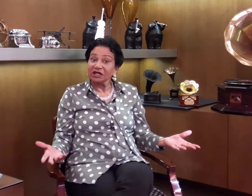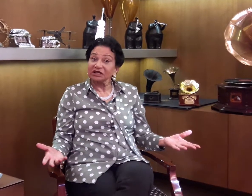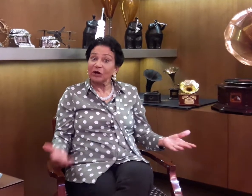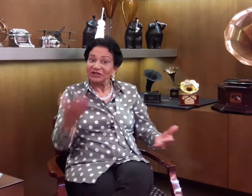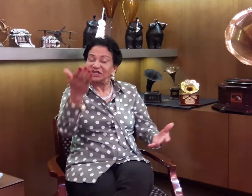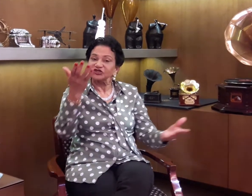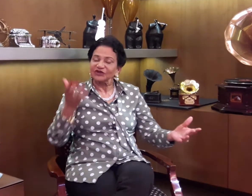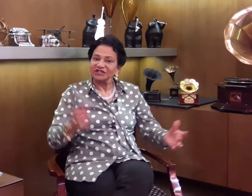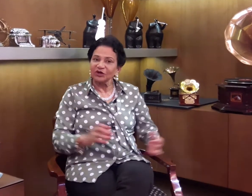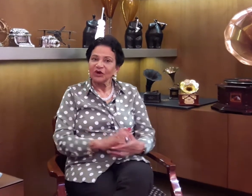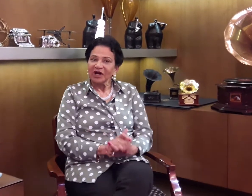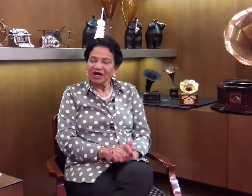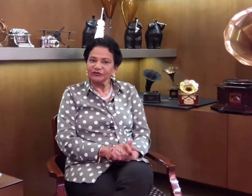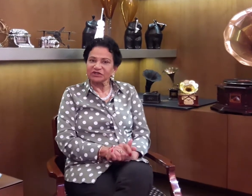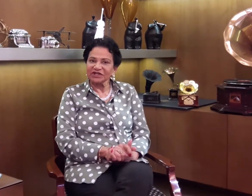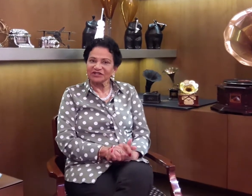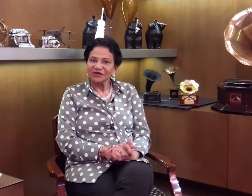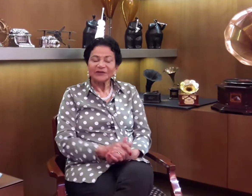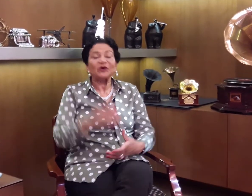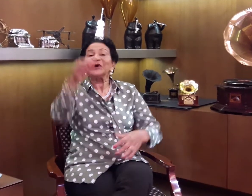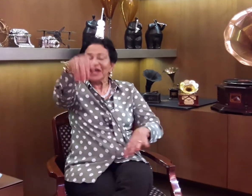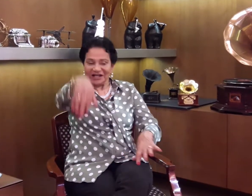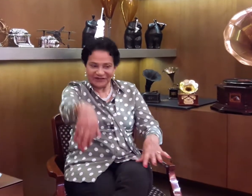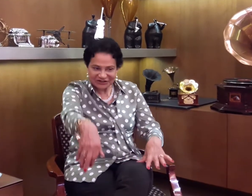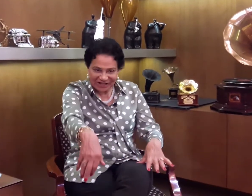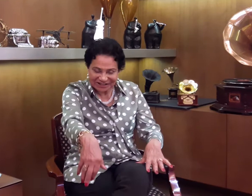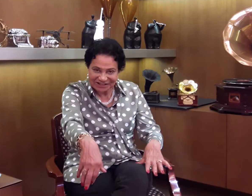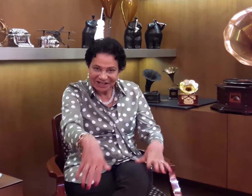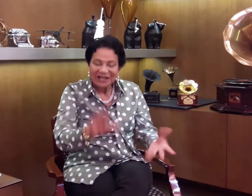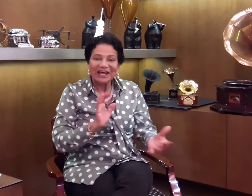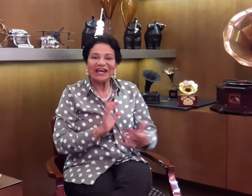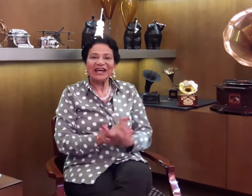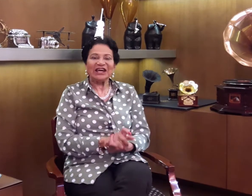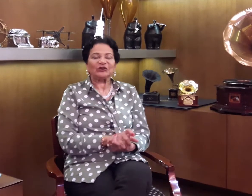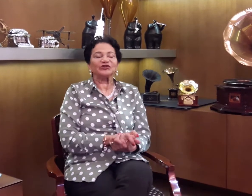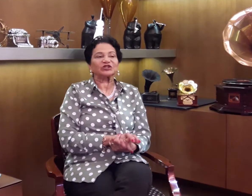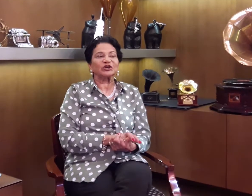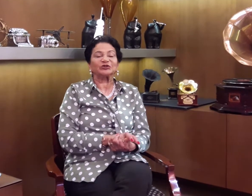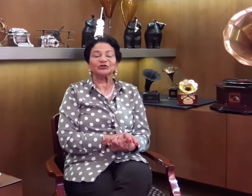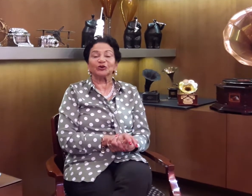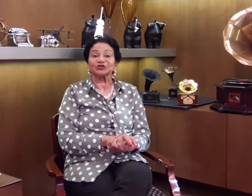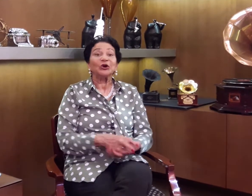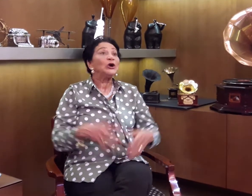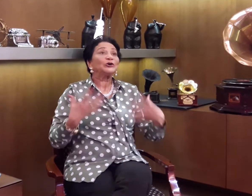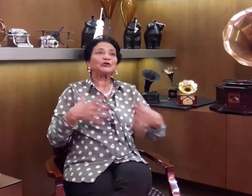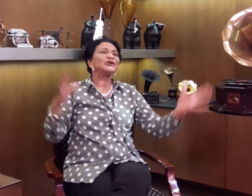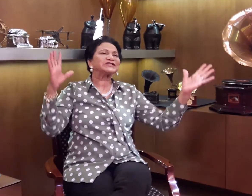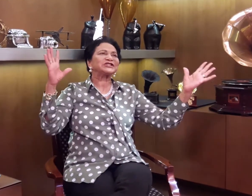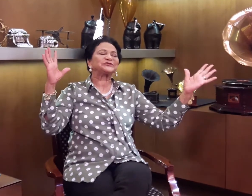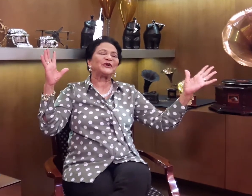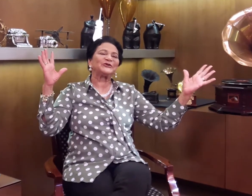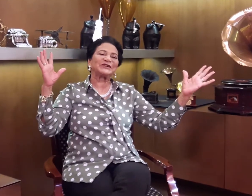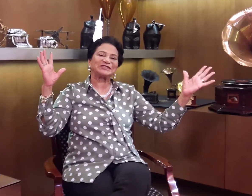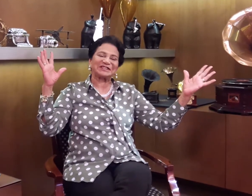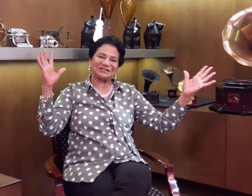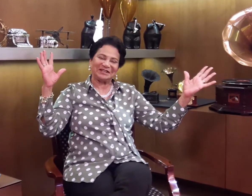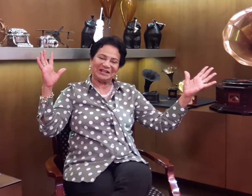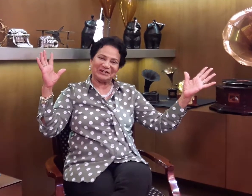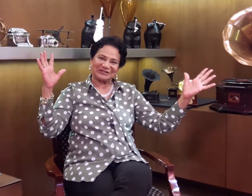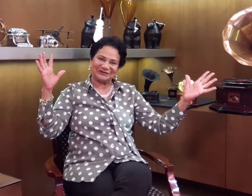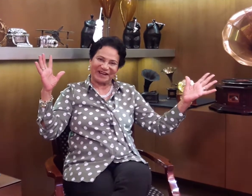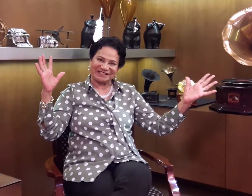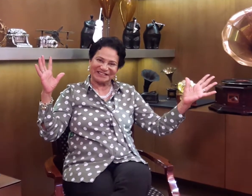que dar uma satisfação a vocês. Então ela vai estar aqui conversando conosco. Coisas boas